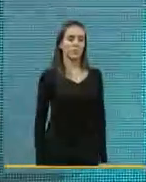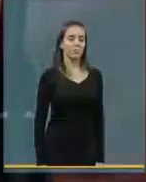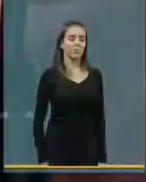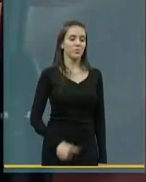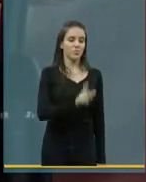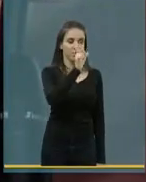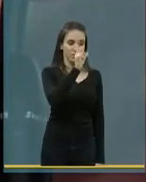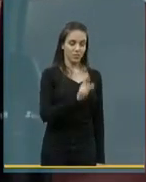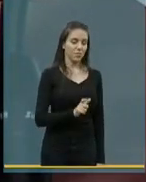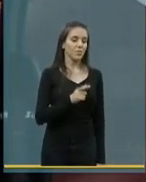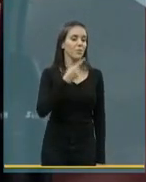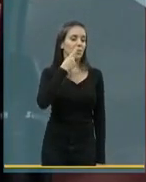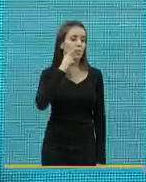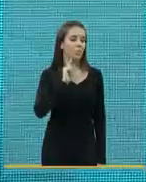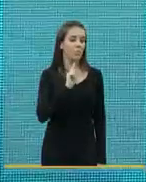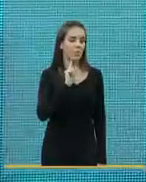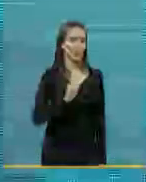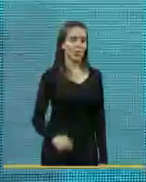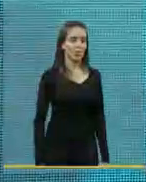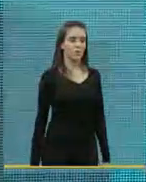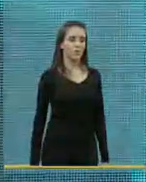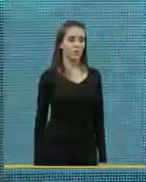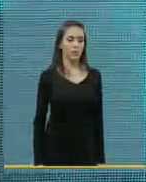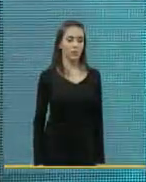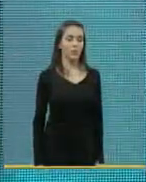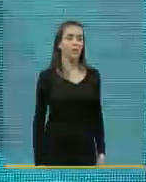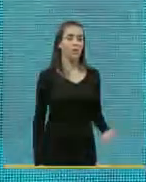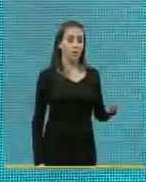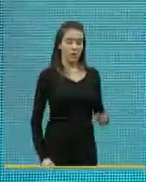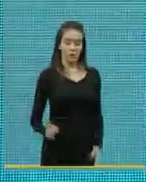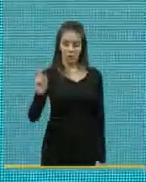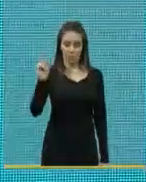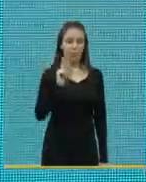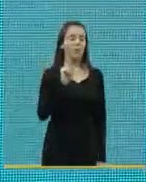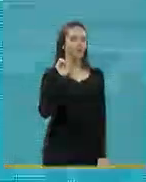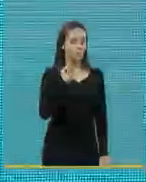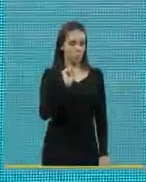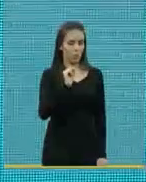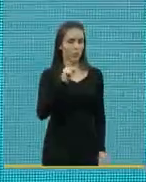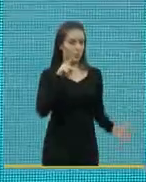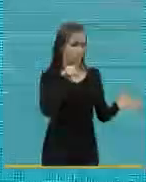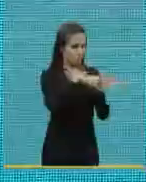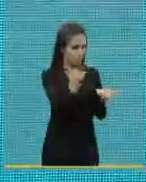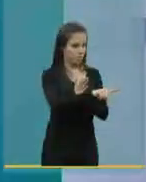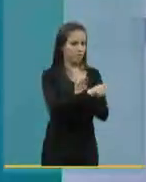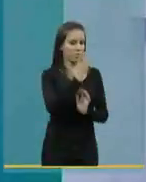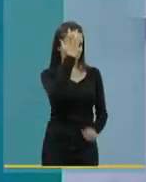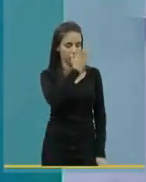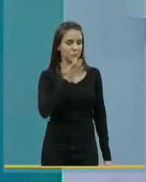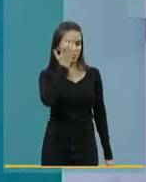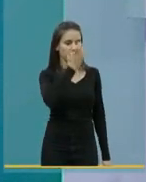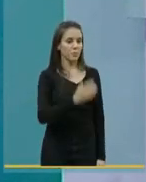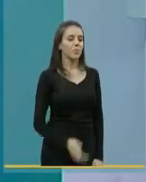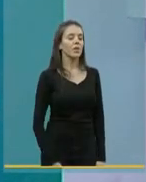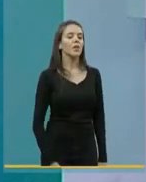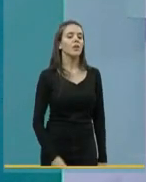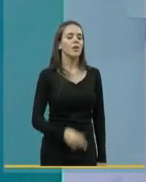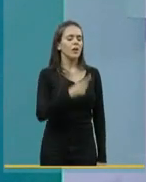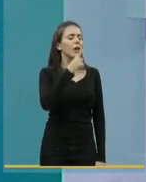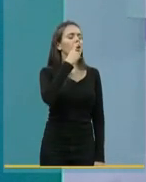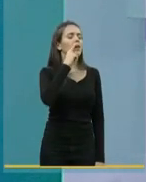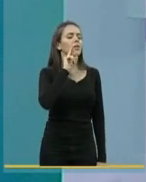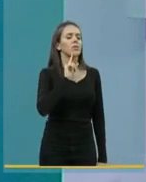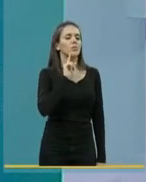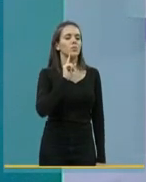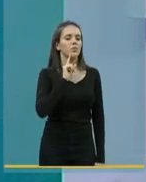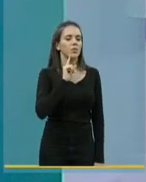álvaro dias candidato fernando haddad 30 segundos para perguntas ao outro e